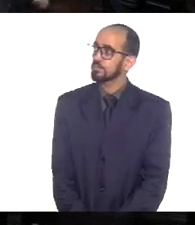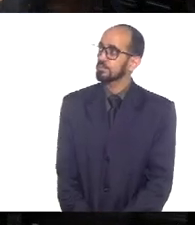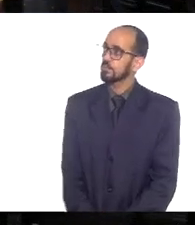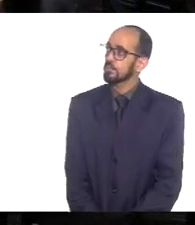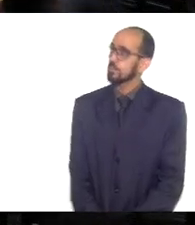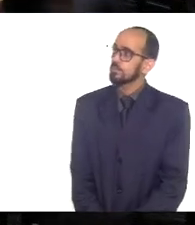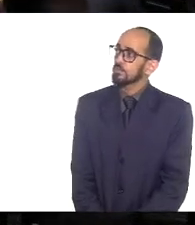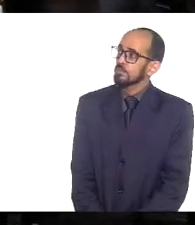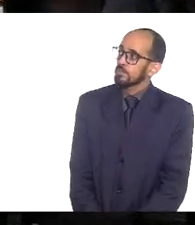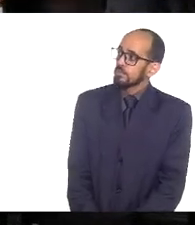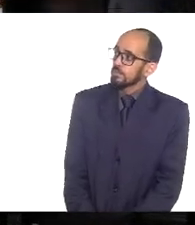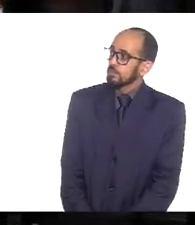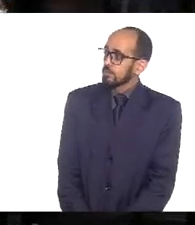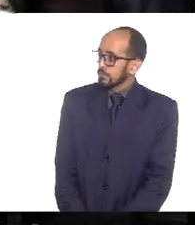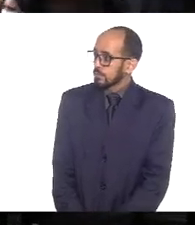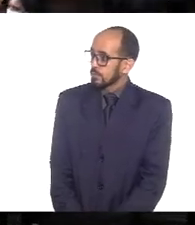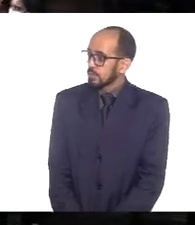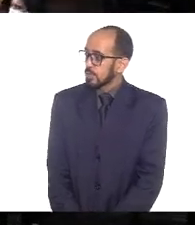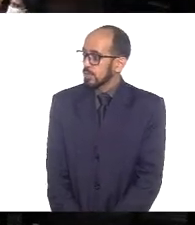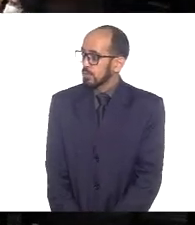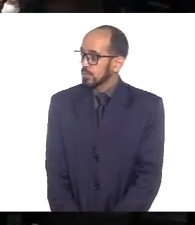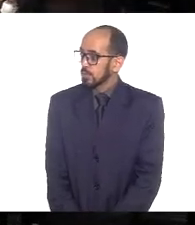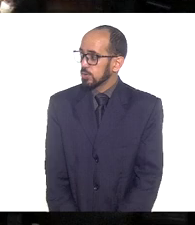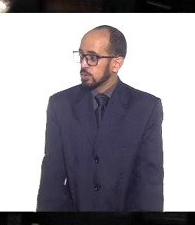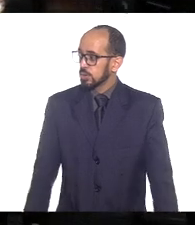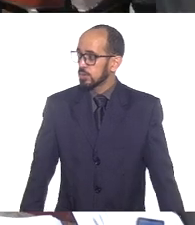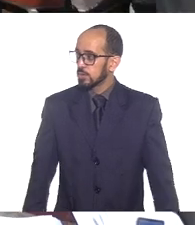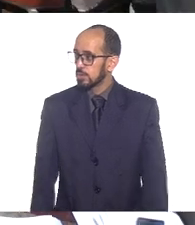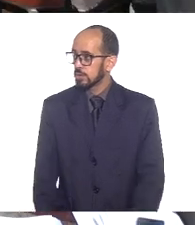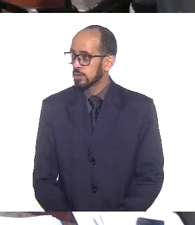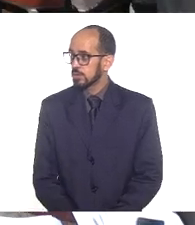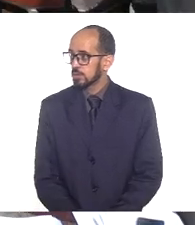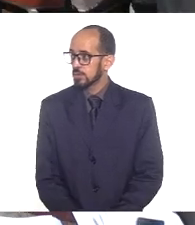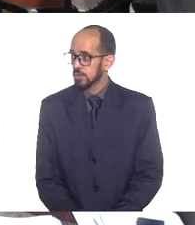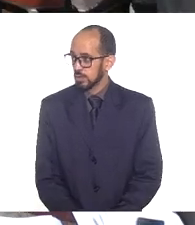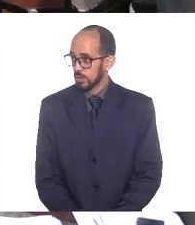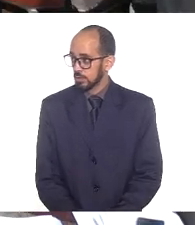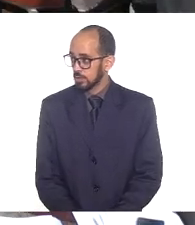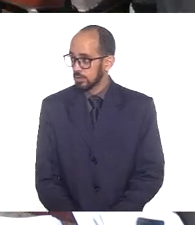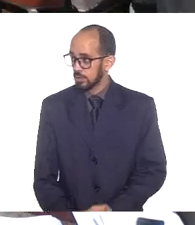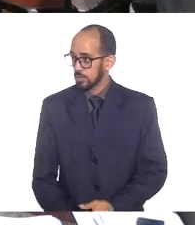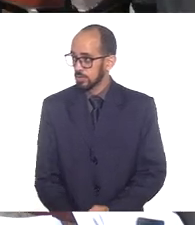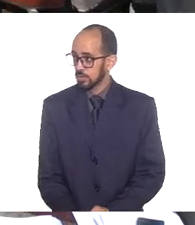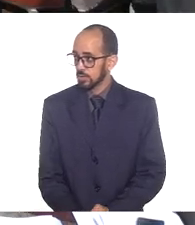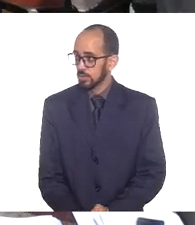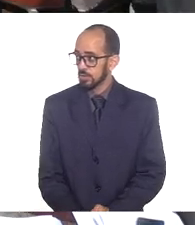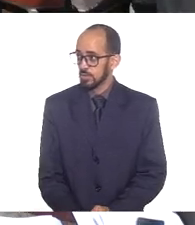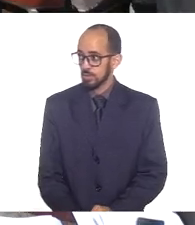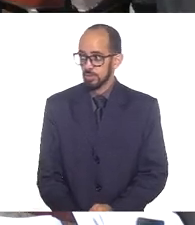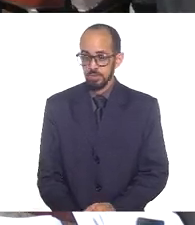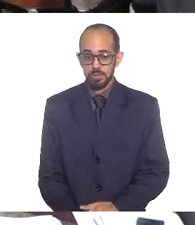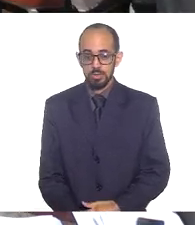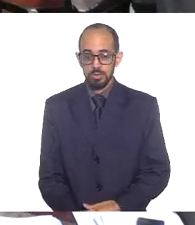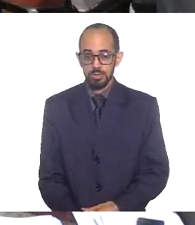é bem legal e vai dar uma